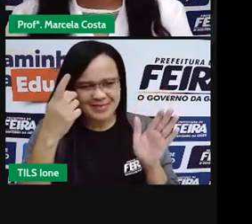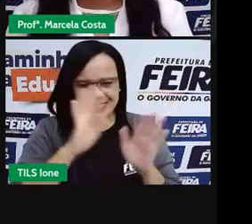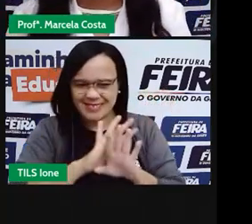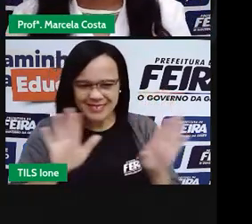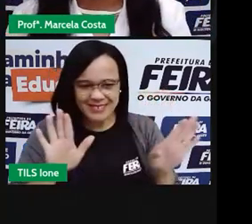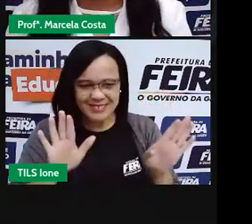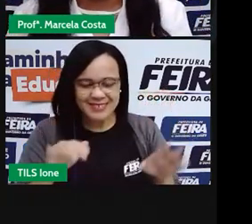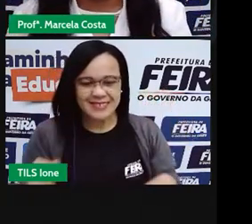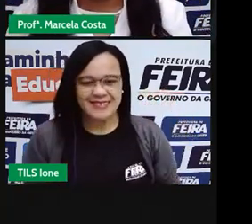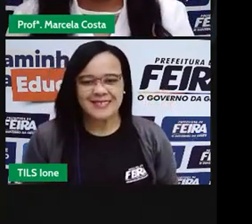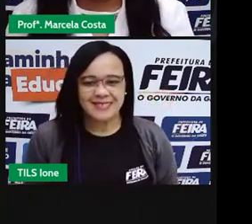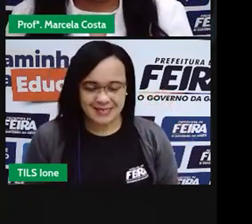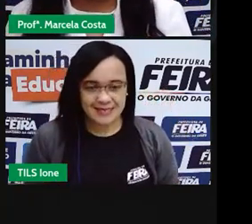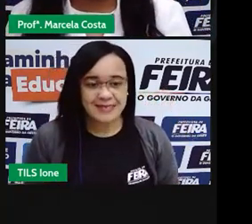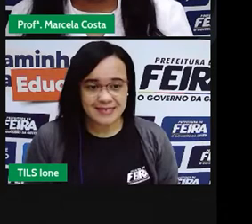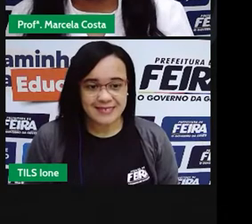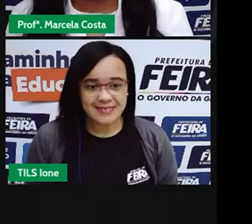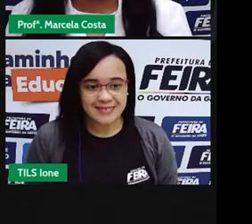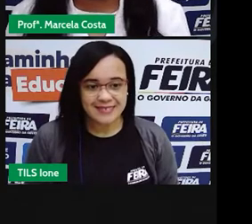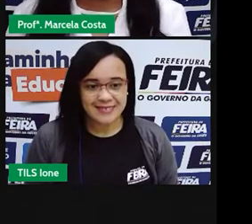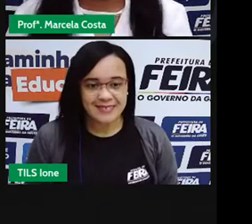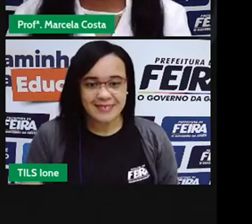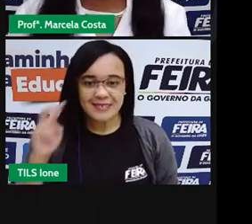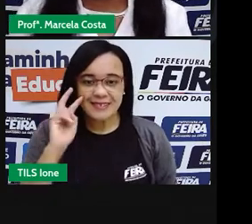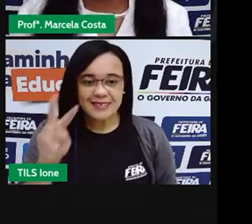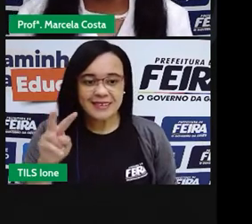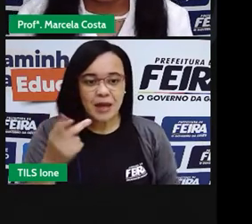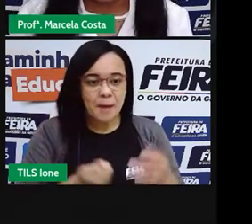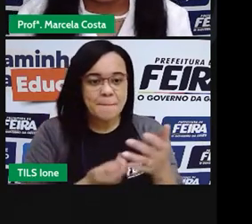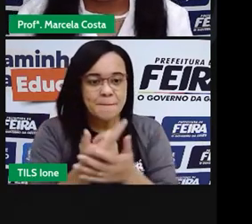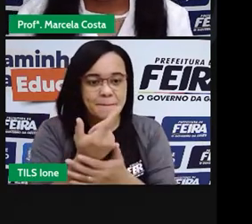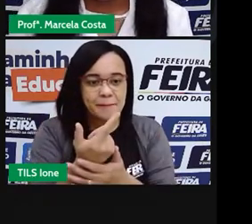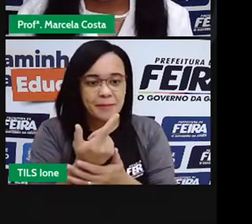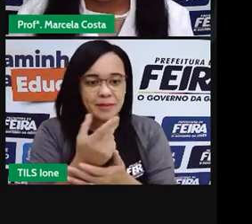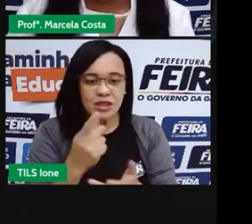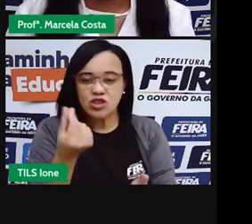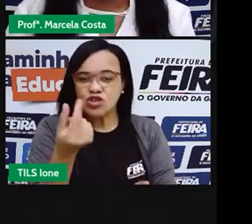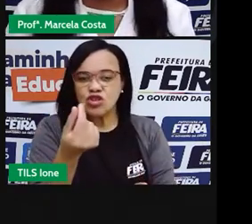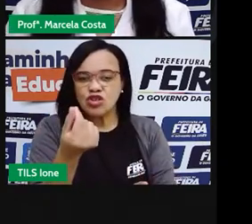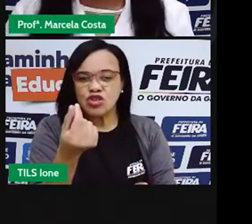fez. E faz de conta com esses valores para cada produto dele.